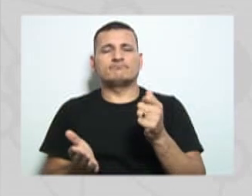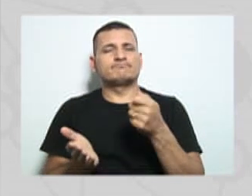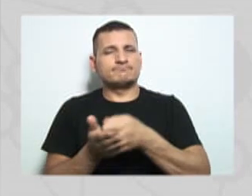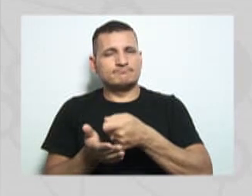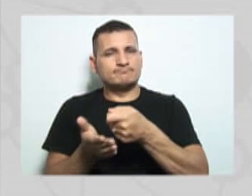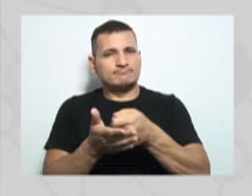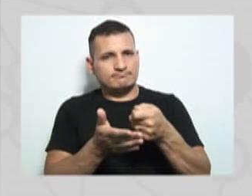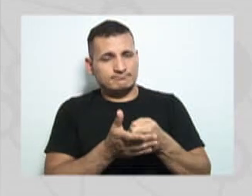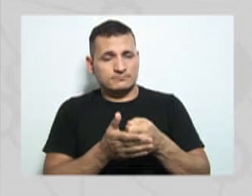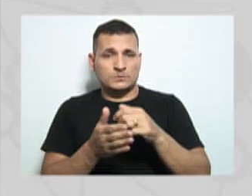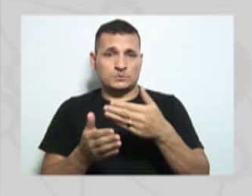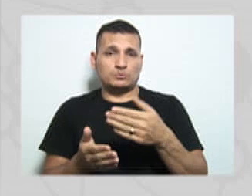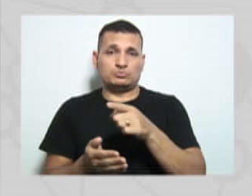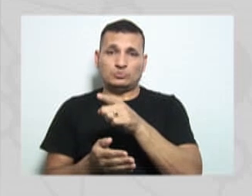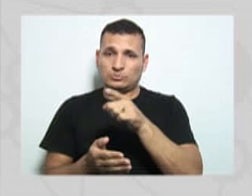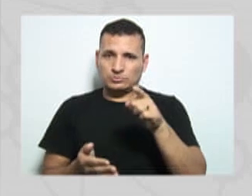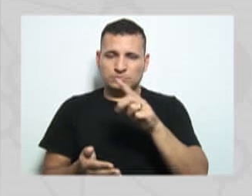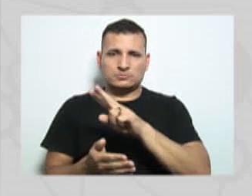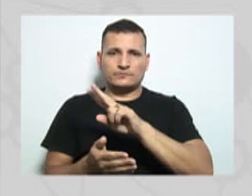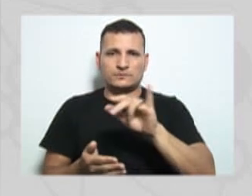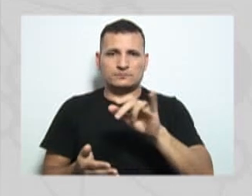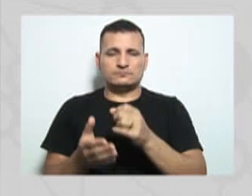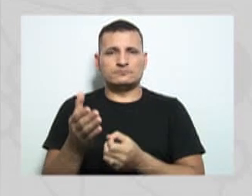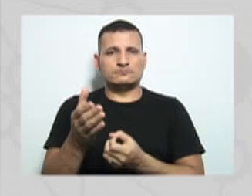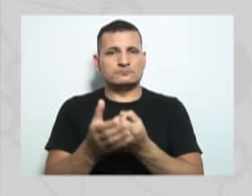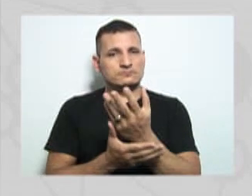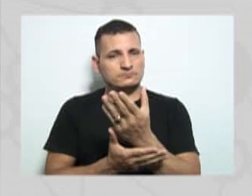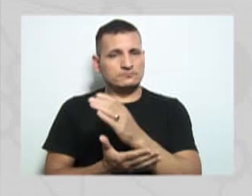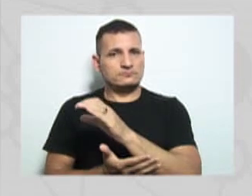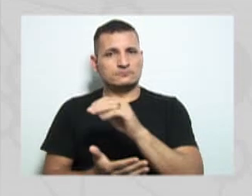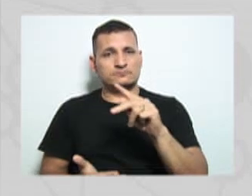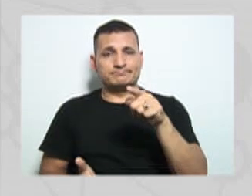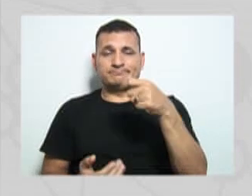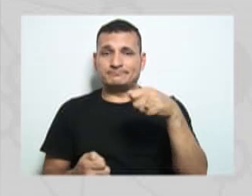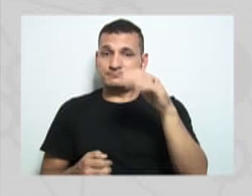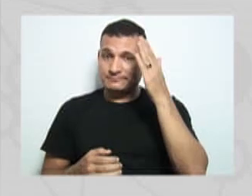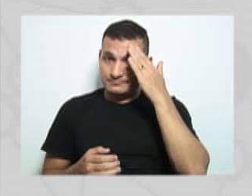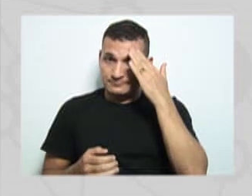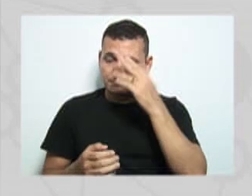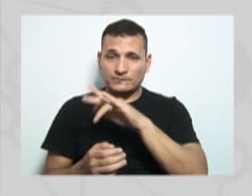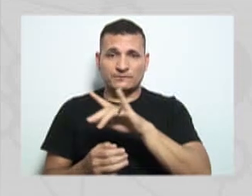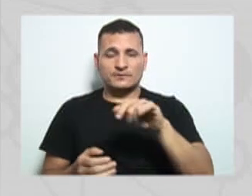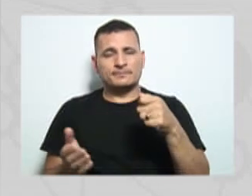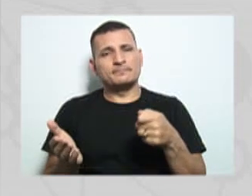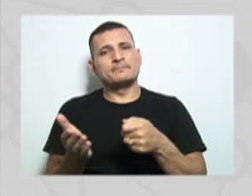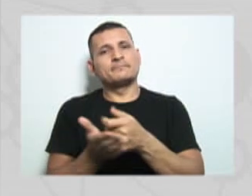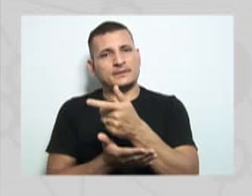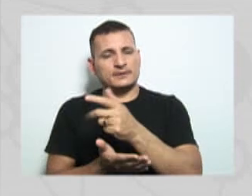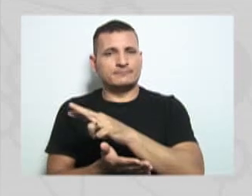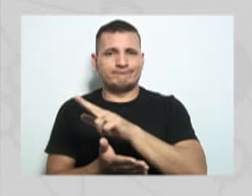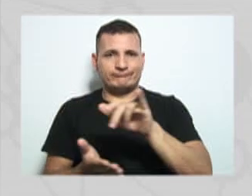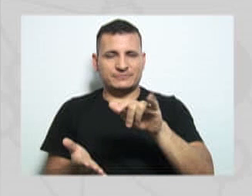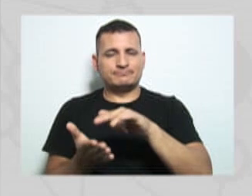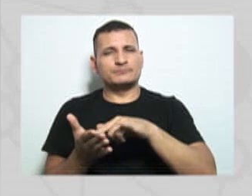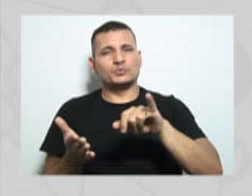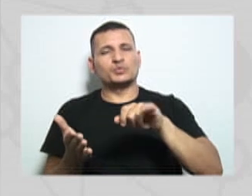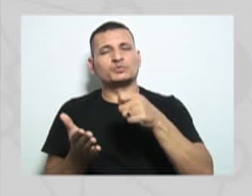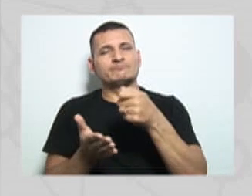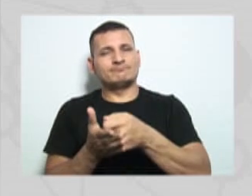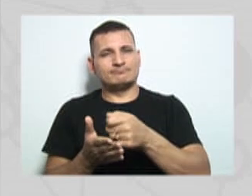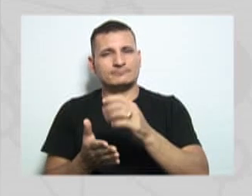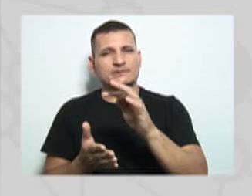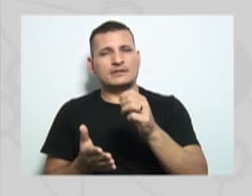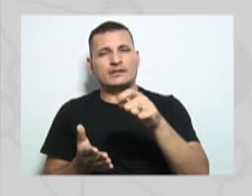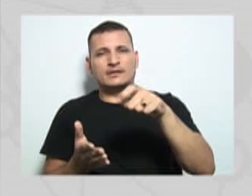vai constituir uma cooperativa, você já tem que saber que você vai pagar algumas taxas para abrir,